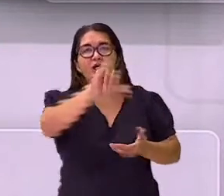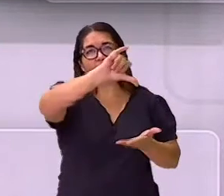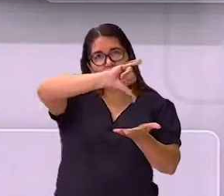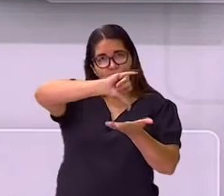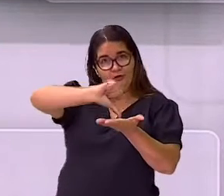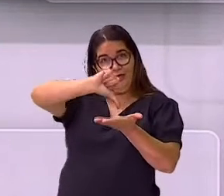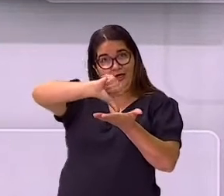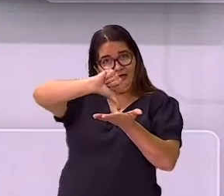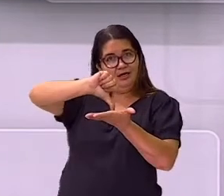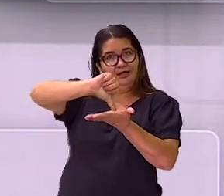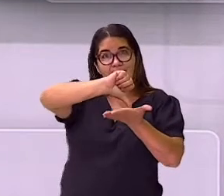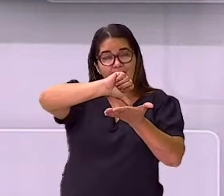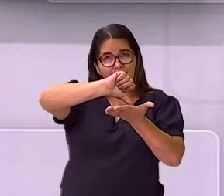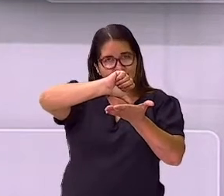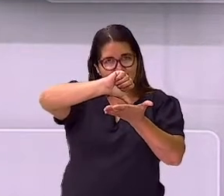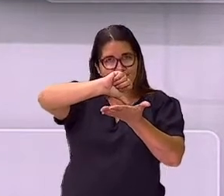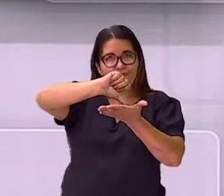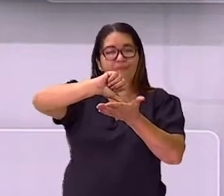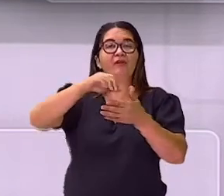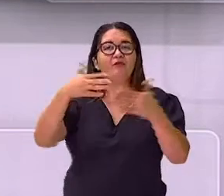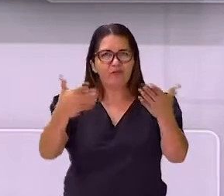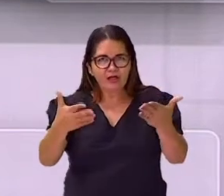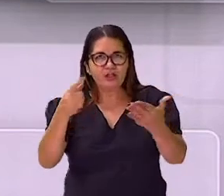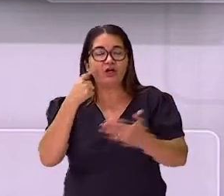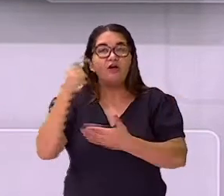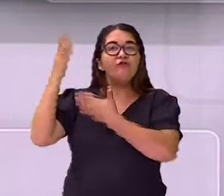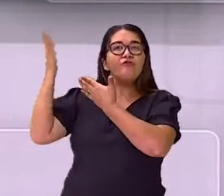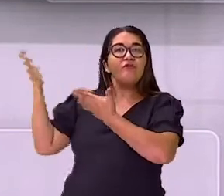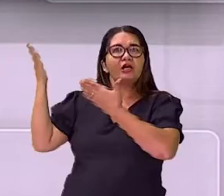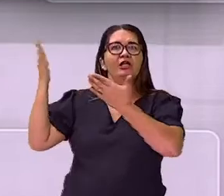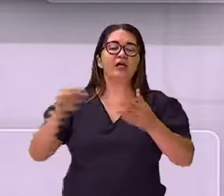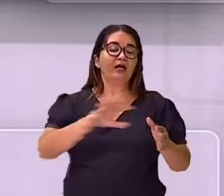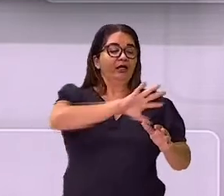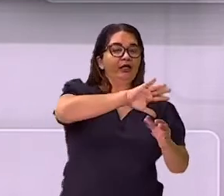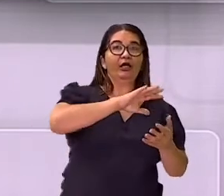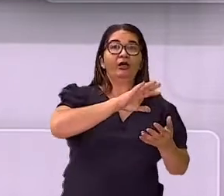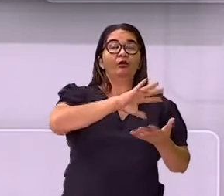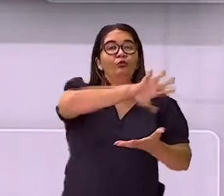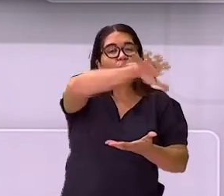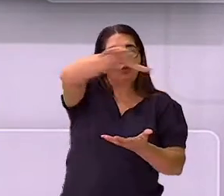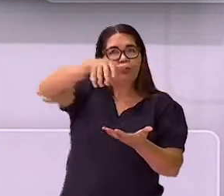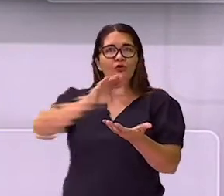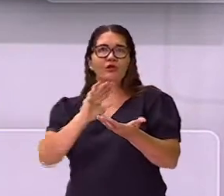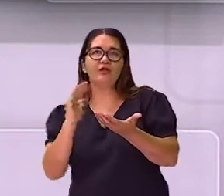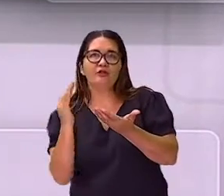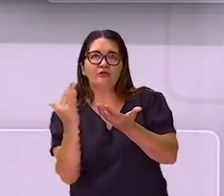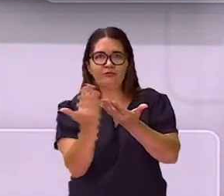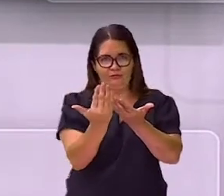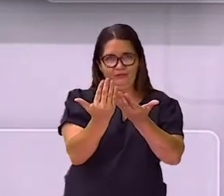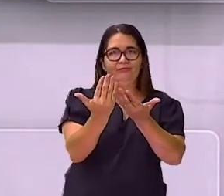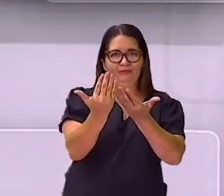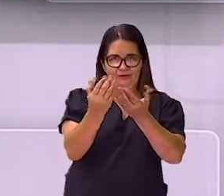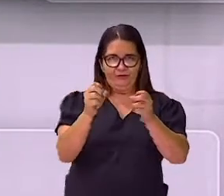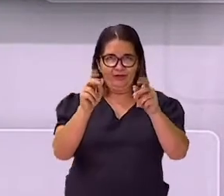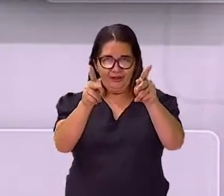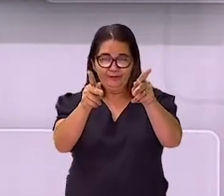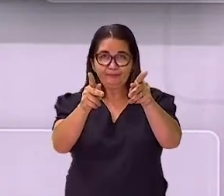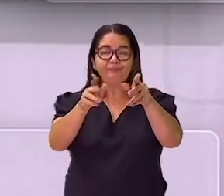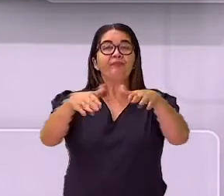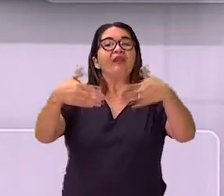continente aqui, chamado Baixo Oriente Médio, mas na verdade é o Baixo Oriente,